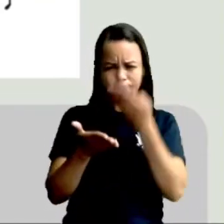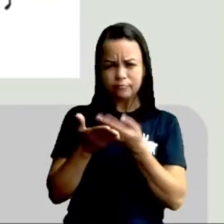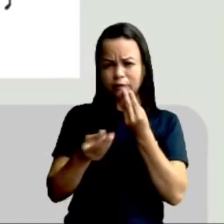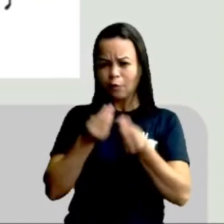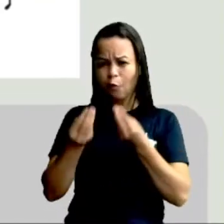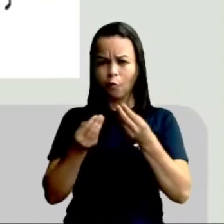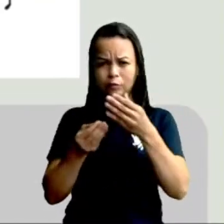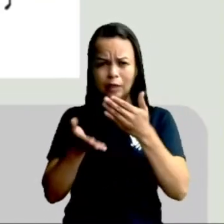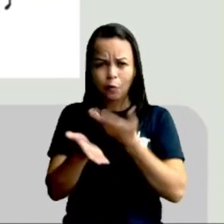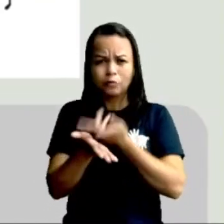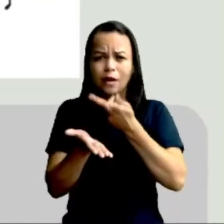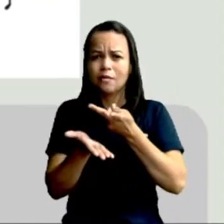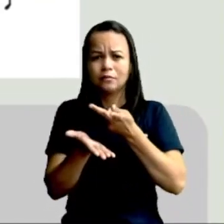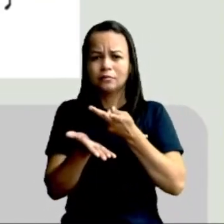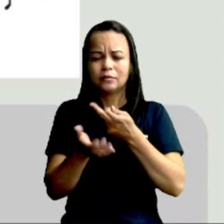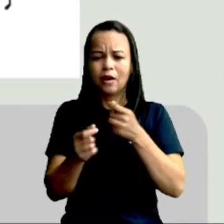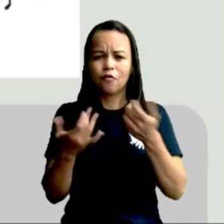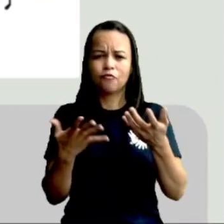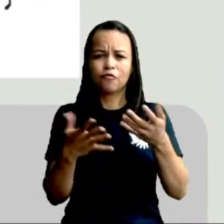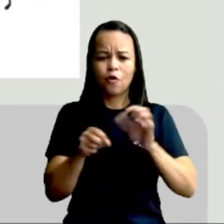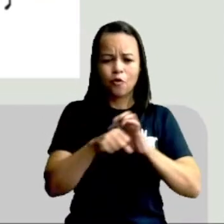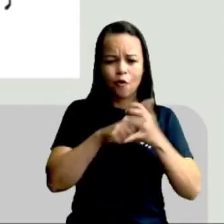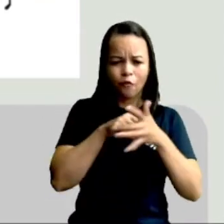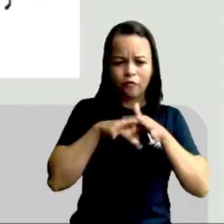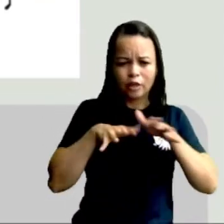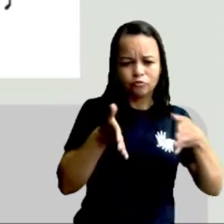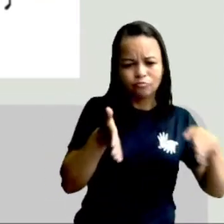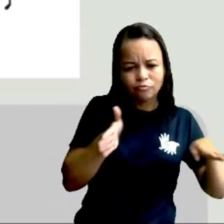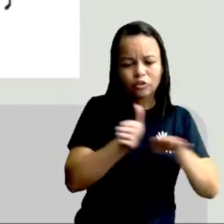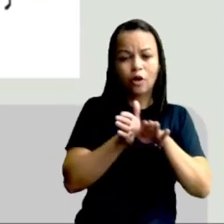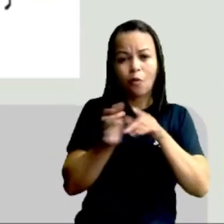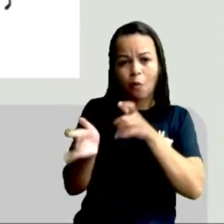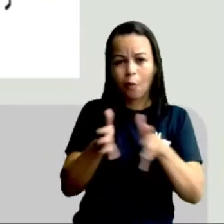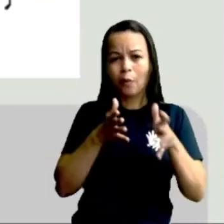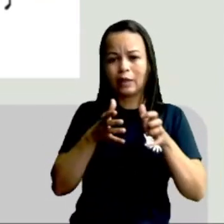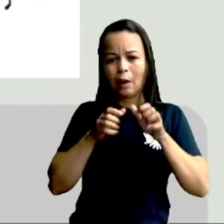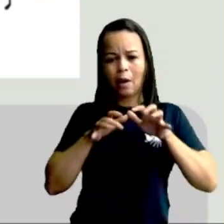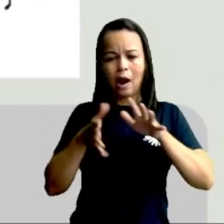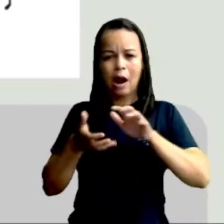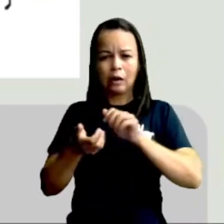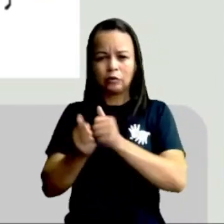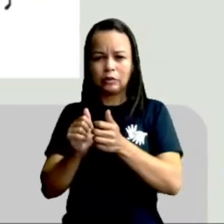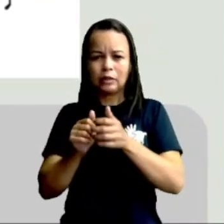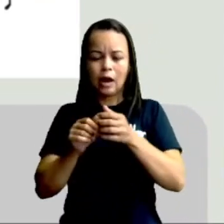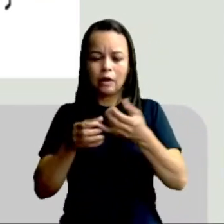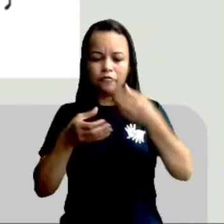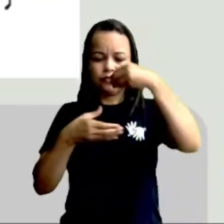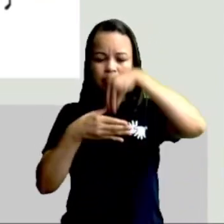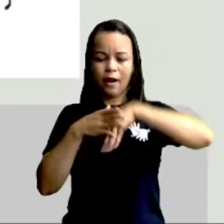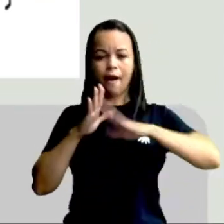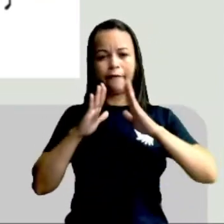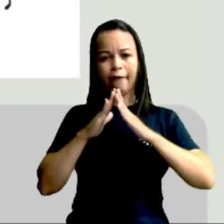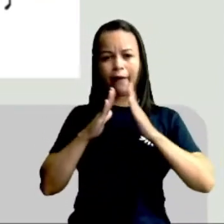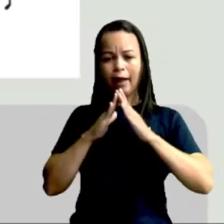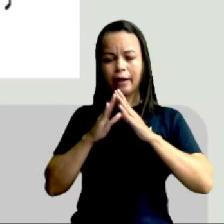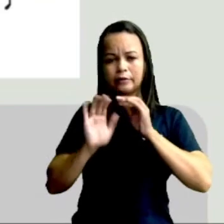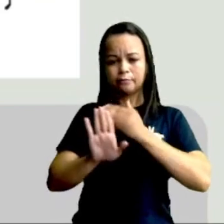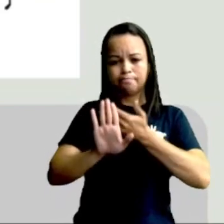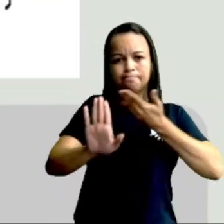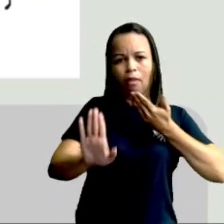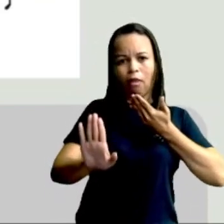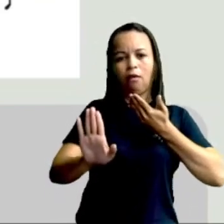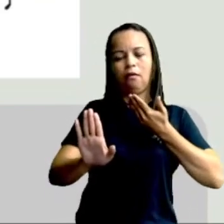estava a passar. Foi um vírus que chegou e para não nos contaminar, em casa teremos que